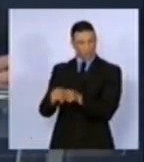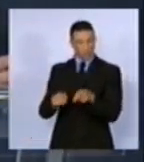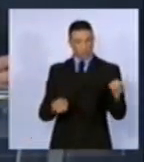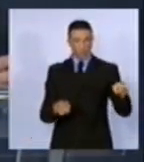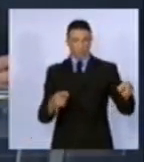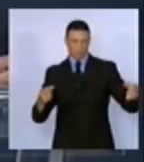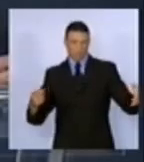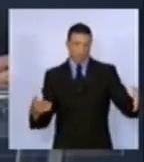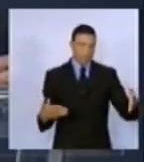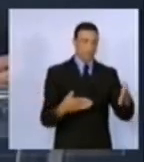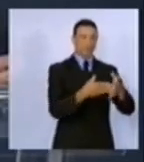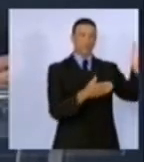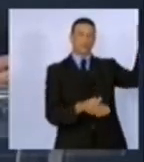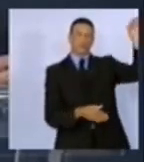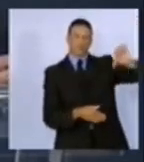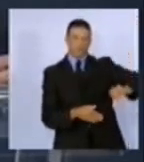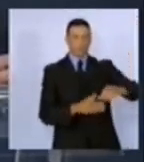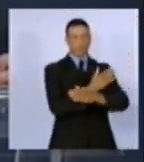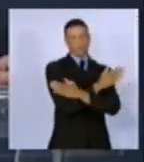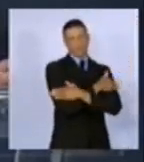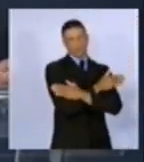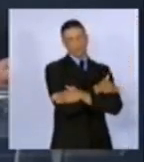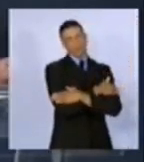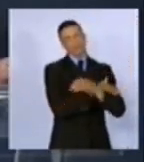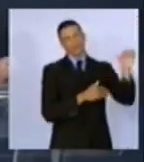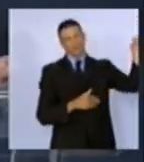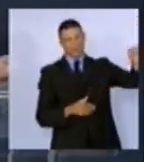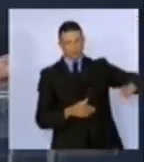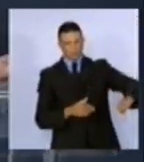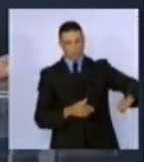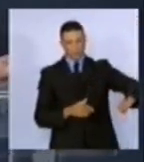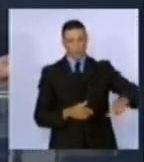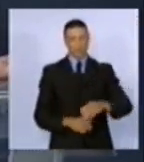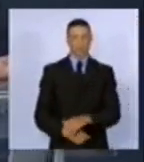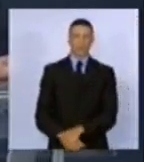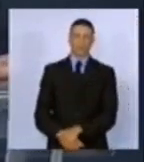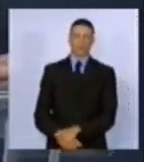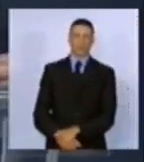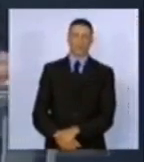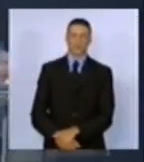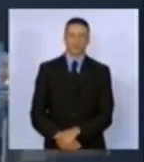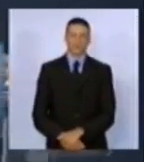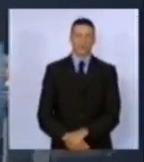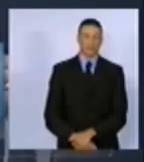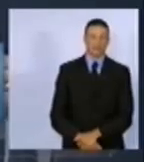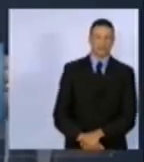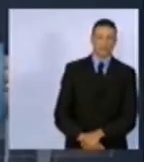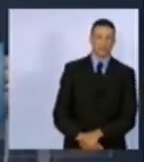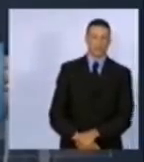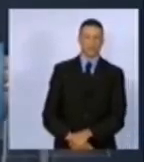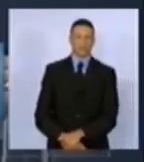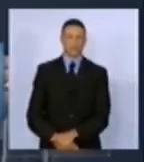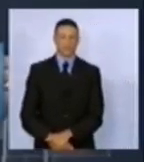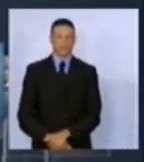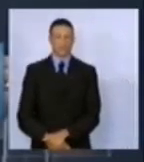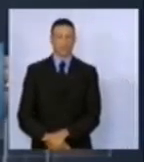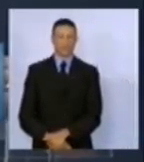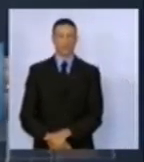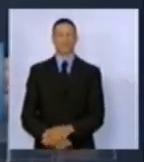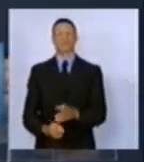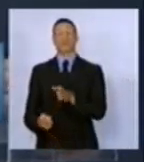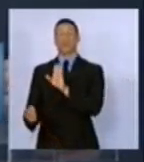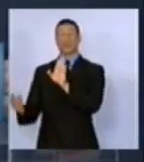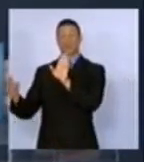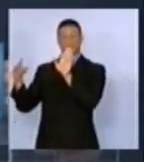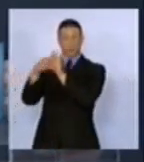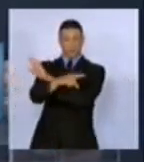geração do de empregos eh eu gostaria de tentar responder uma das perguntas colocadas